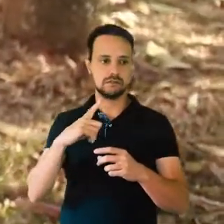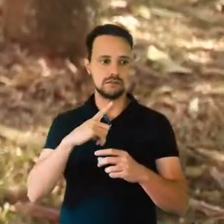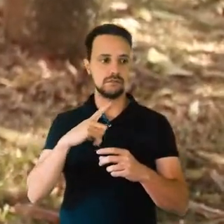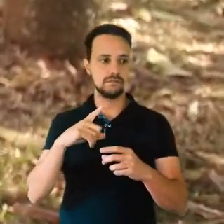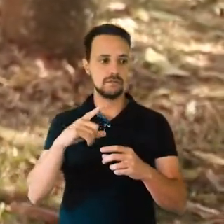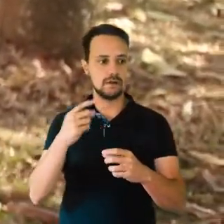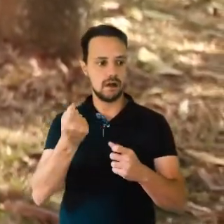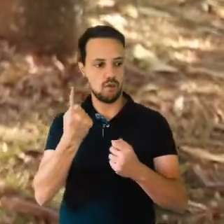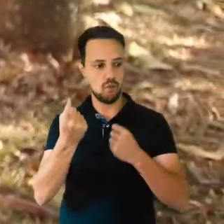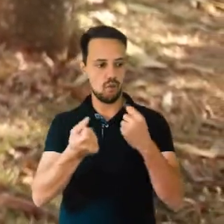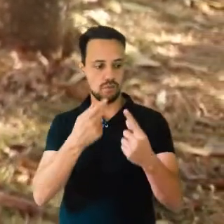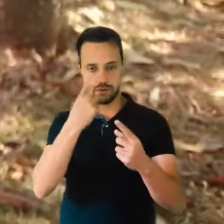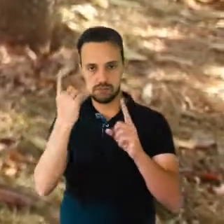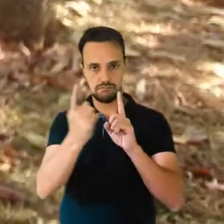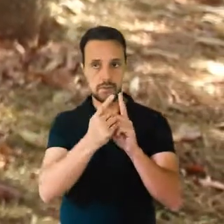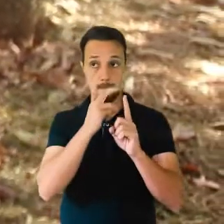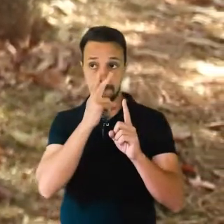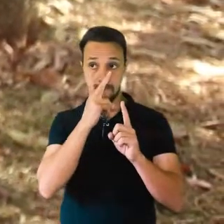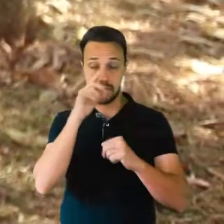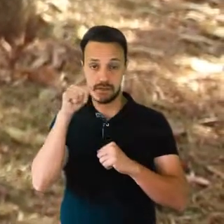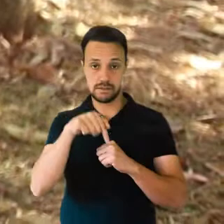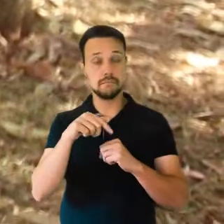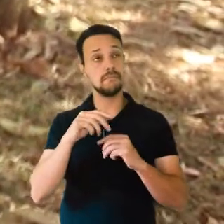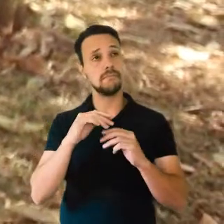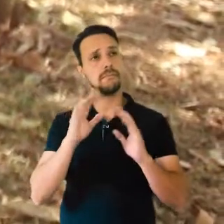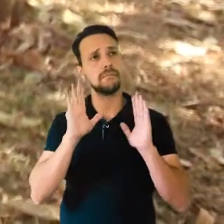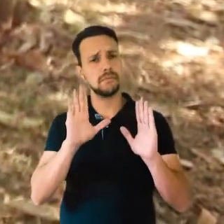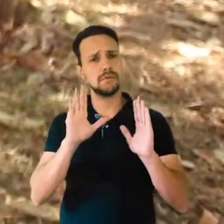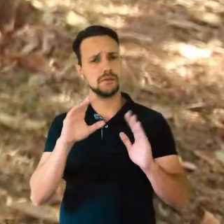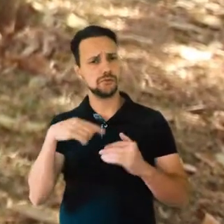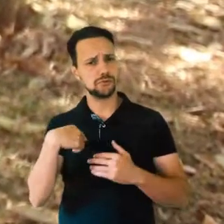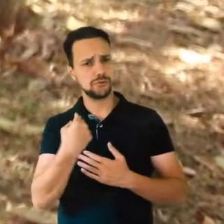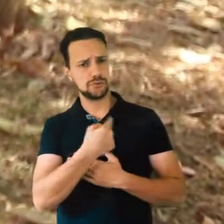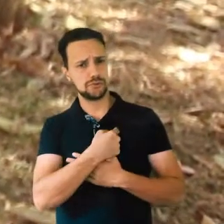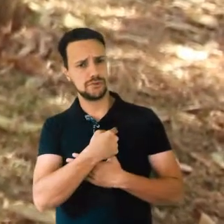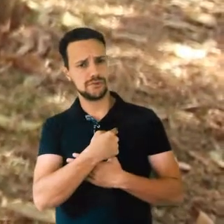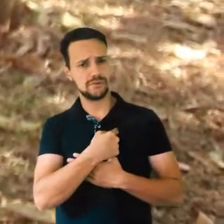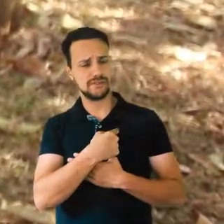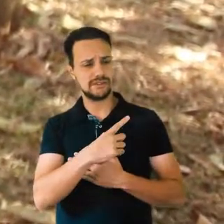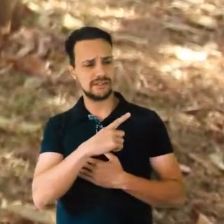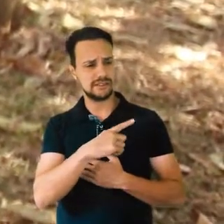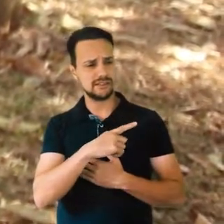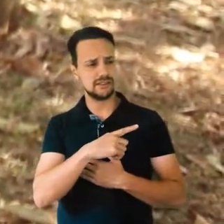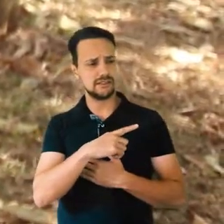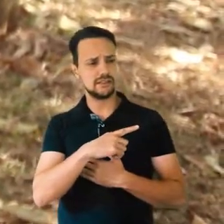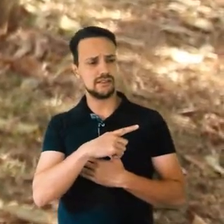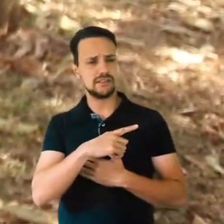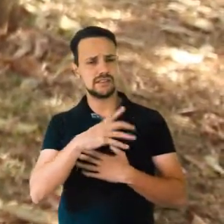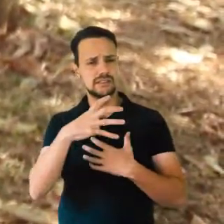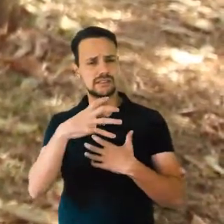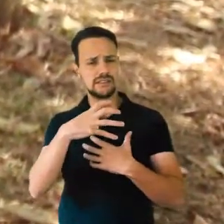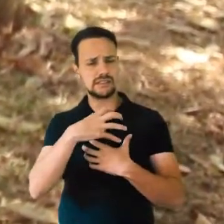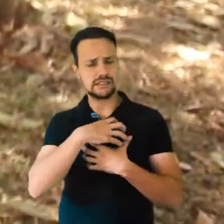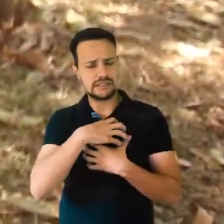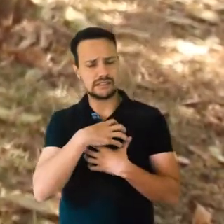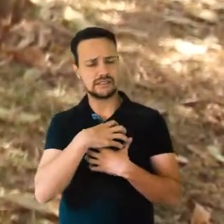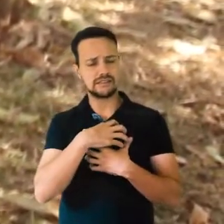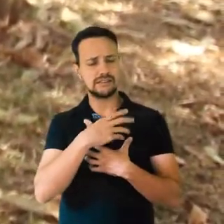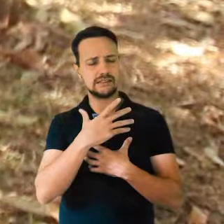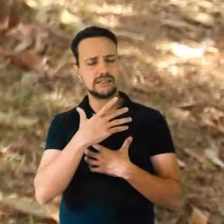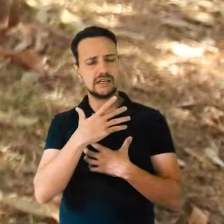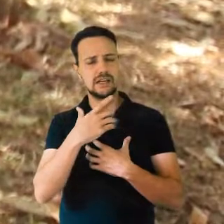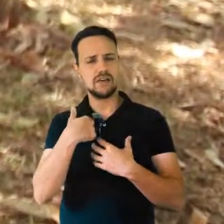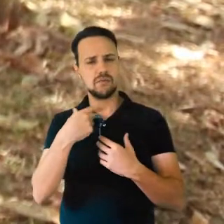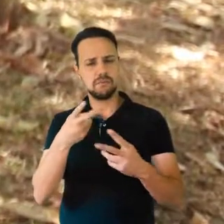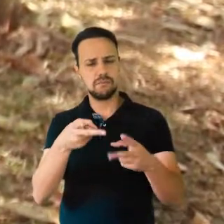que a gente tem aqui, né? E a gente tem muita compaixão pelas pessoas quando a gente